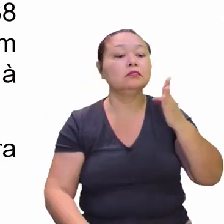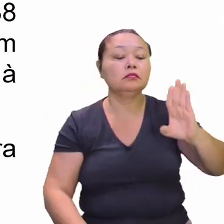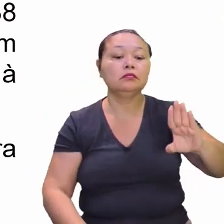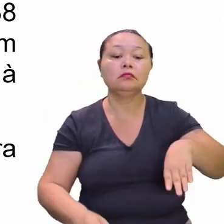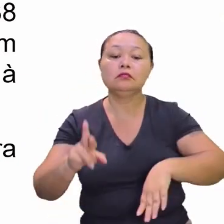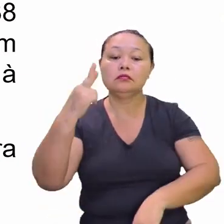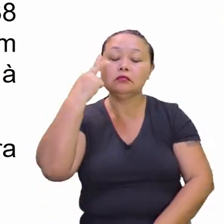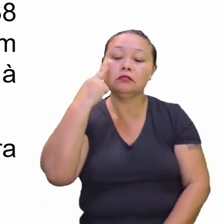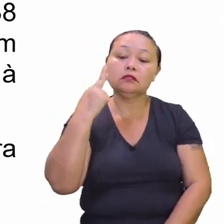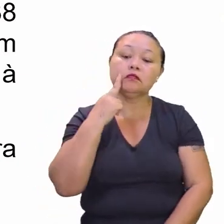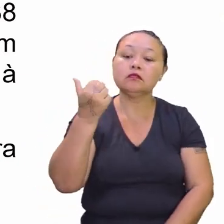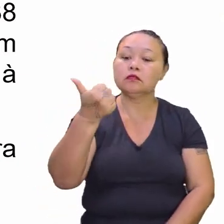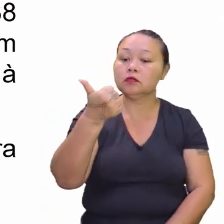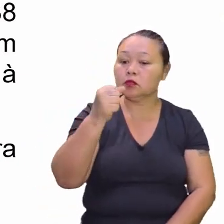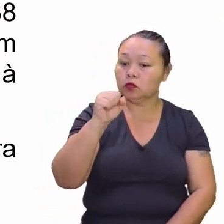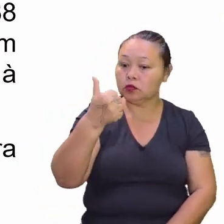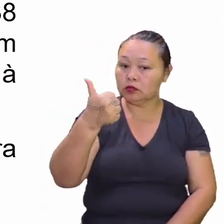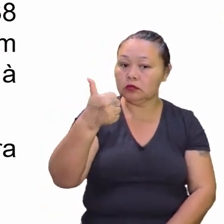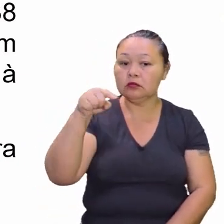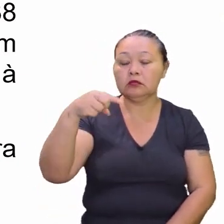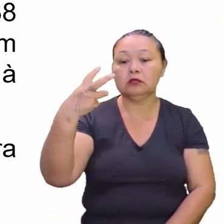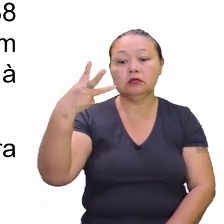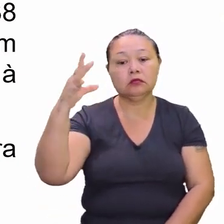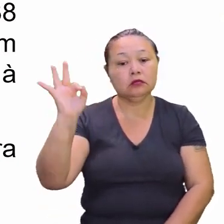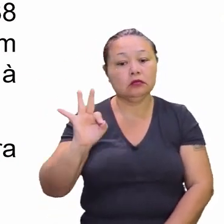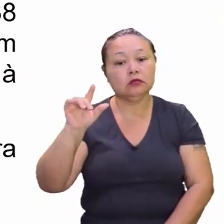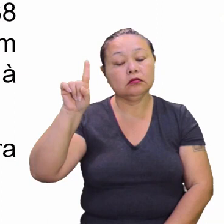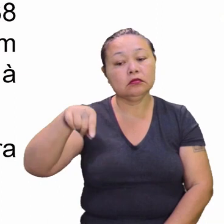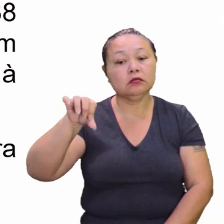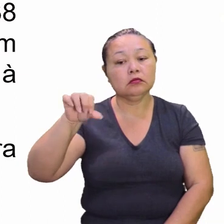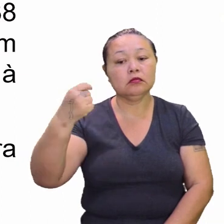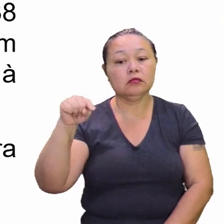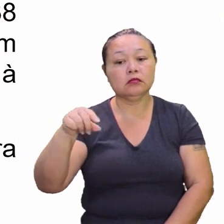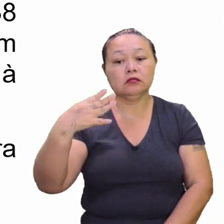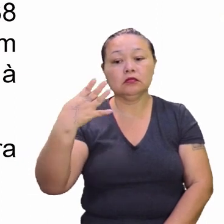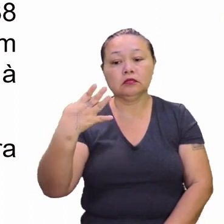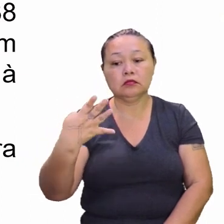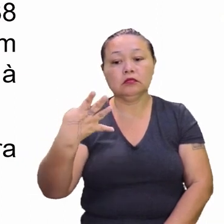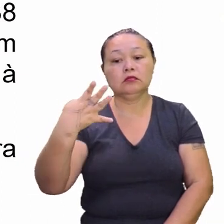economia? B. Rondônia, 81,3% dos